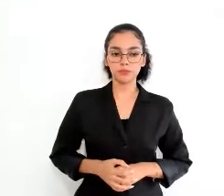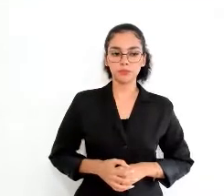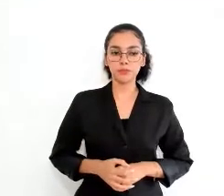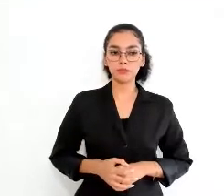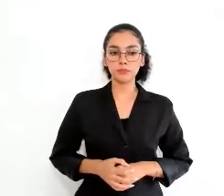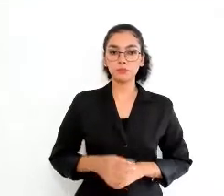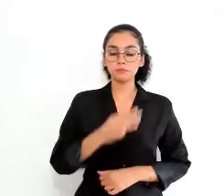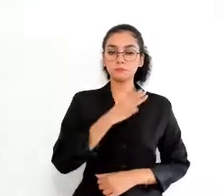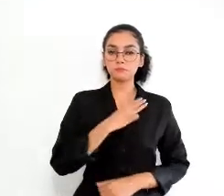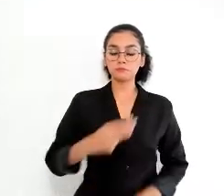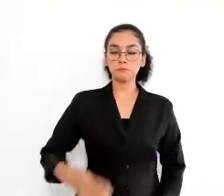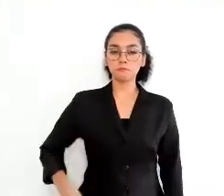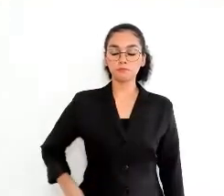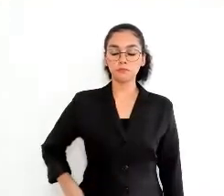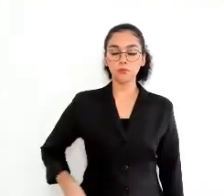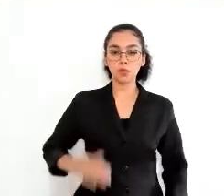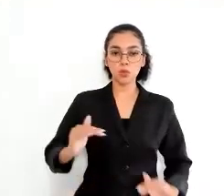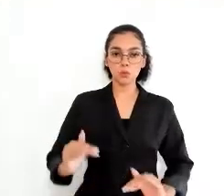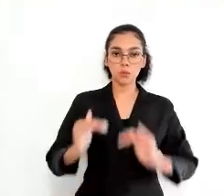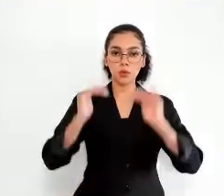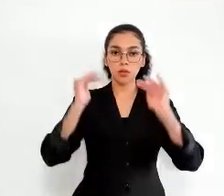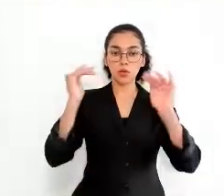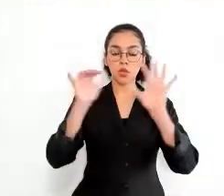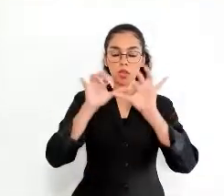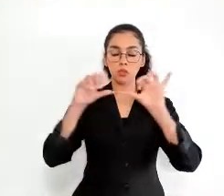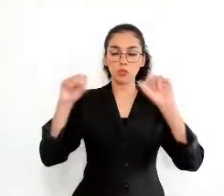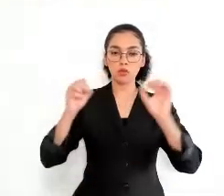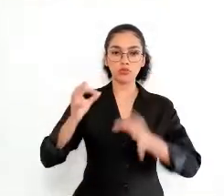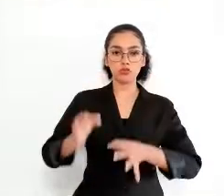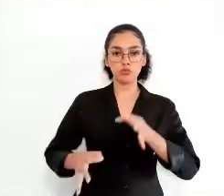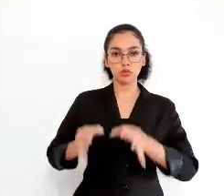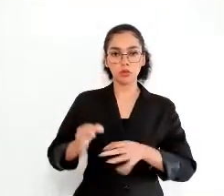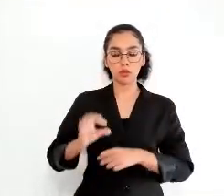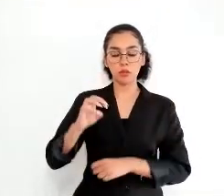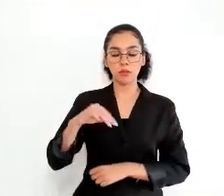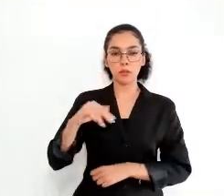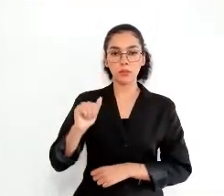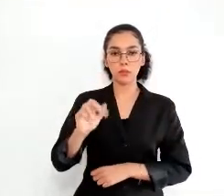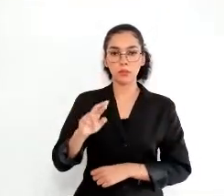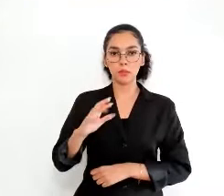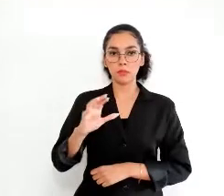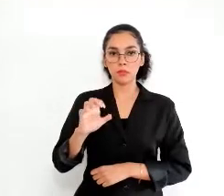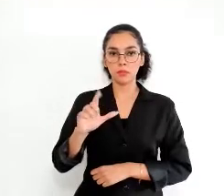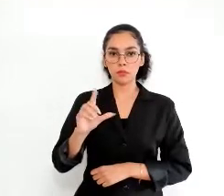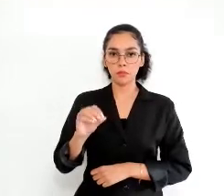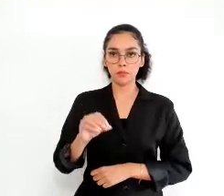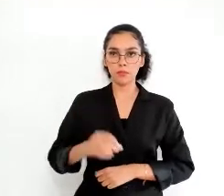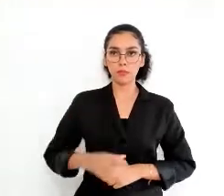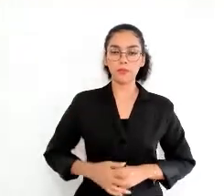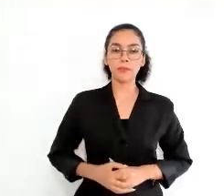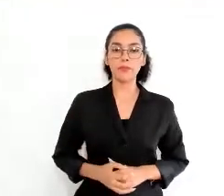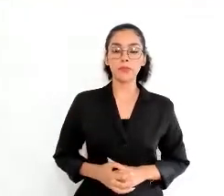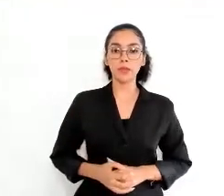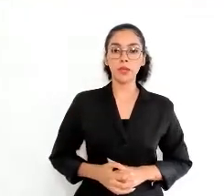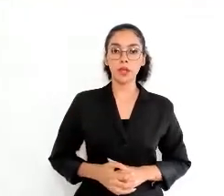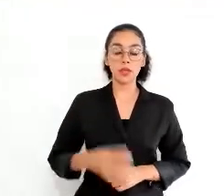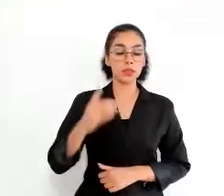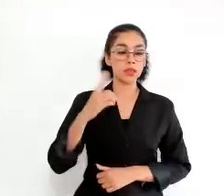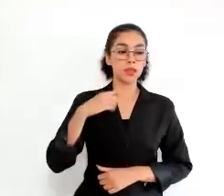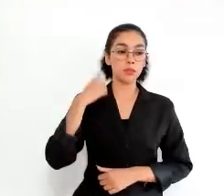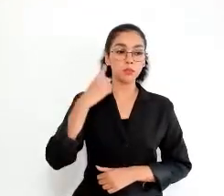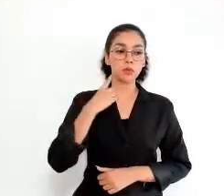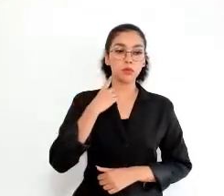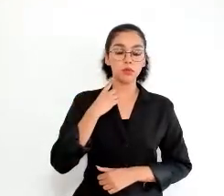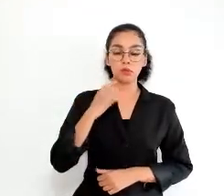Ministro do Superior Tribunal de Justiça, Marcelo Navarro Ribeiro Dantas. Deputado estadual e presidente